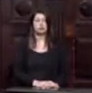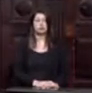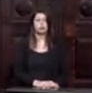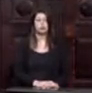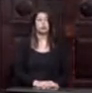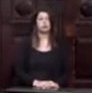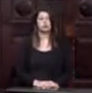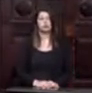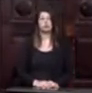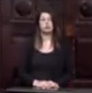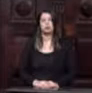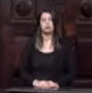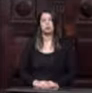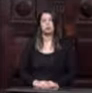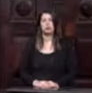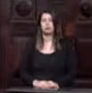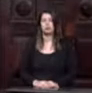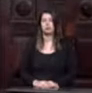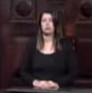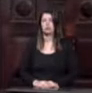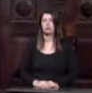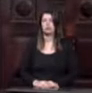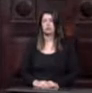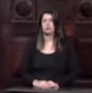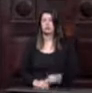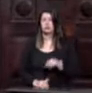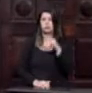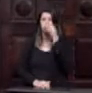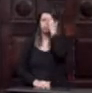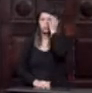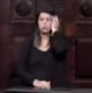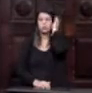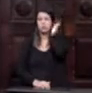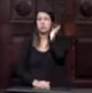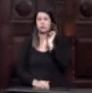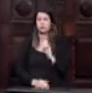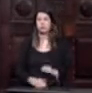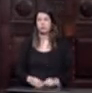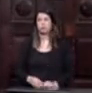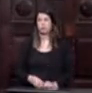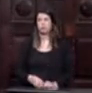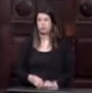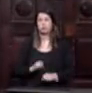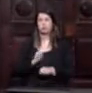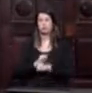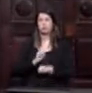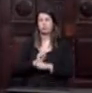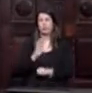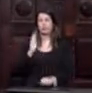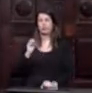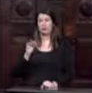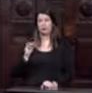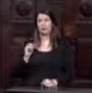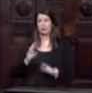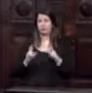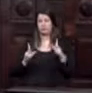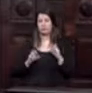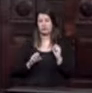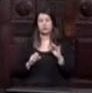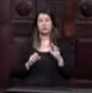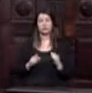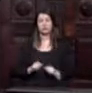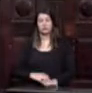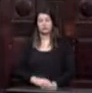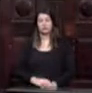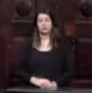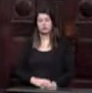Silas Bento. Silas Bento. Senhor presidente, só para... É que o nosso amigo podia estar soprando Benedito, é Silas Bento. Só para declarar, presidente, rápido.